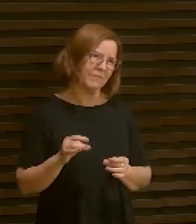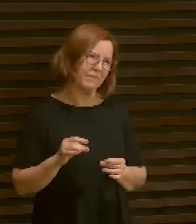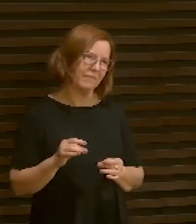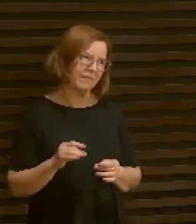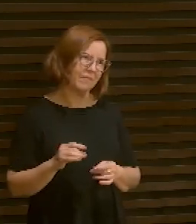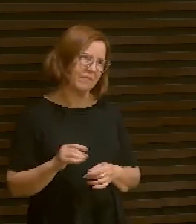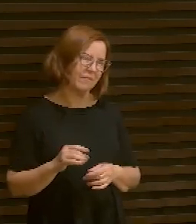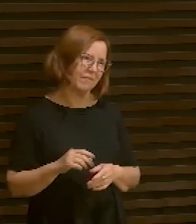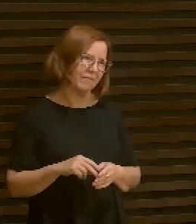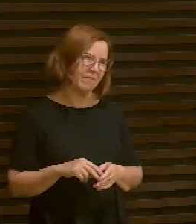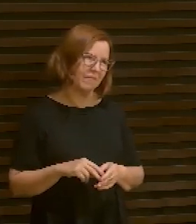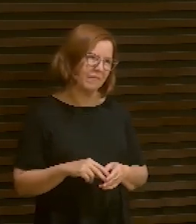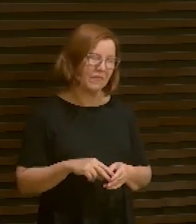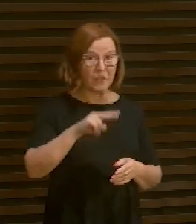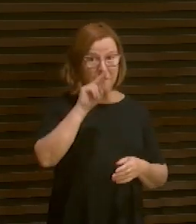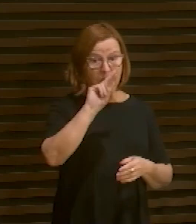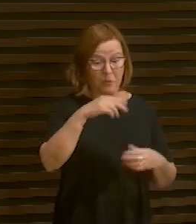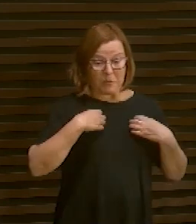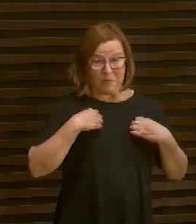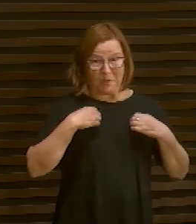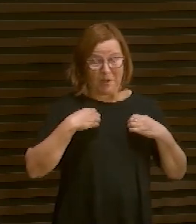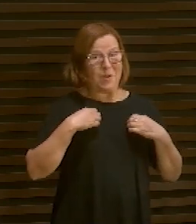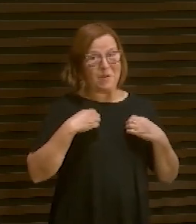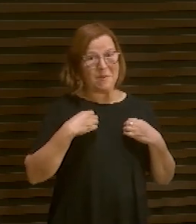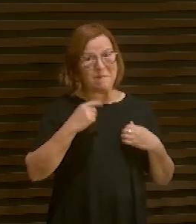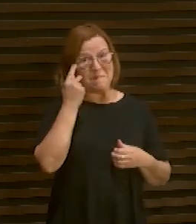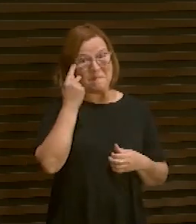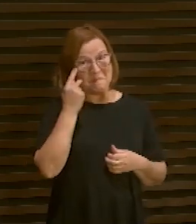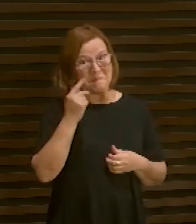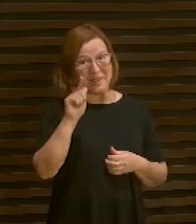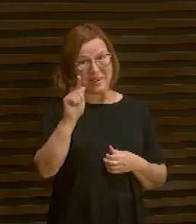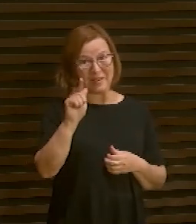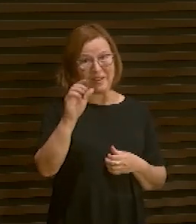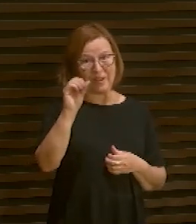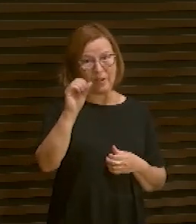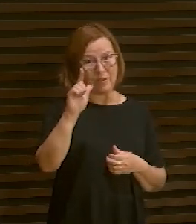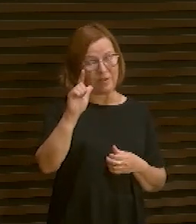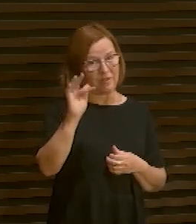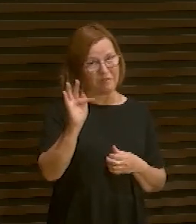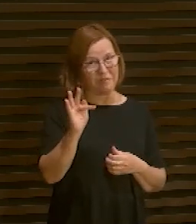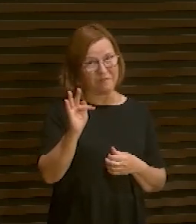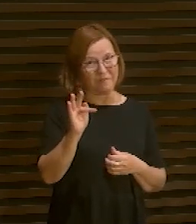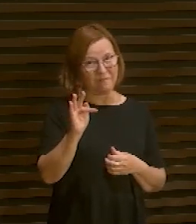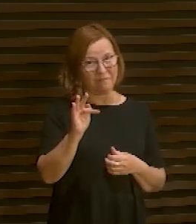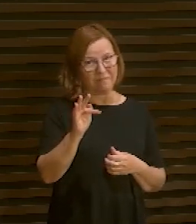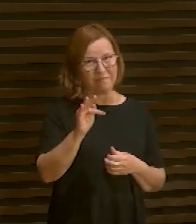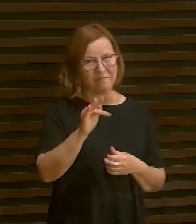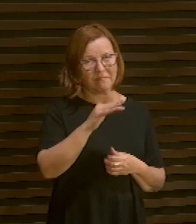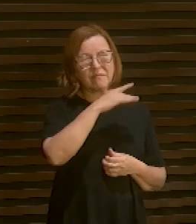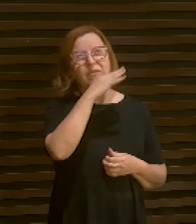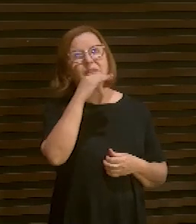Viu-se vestido em suas roupas de golfe. Sentiu o perfume das árvores e